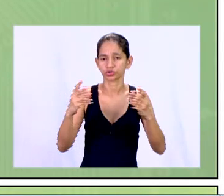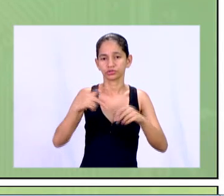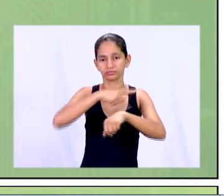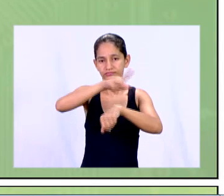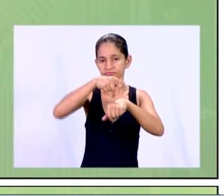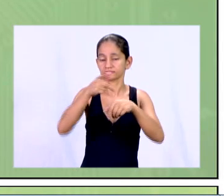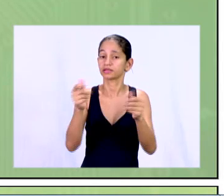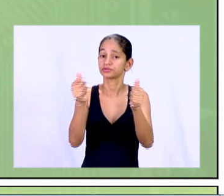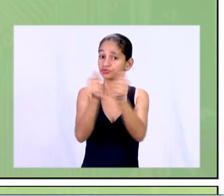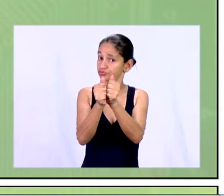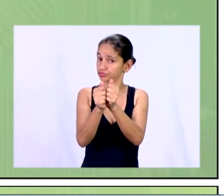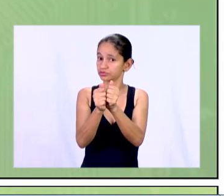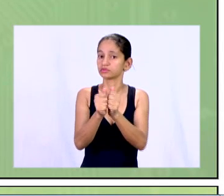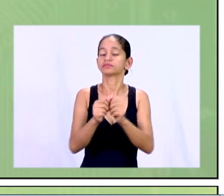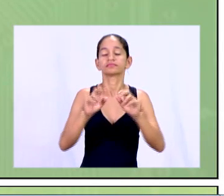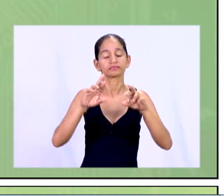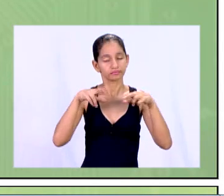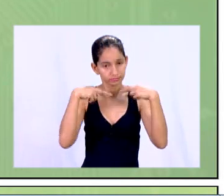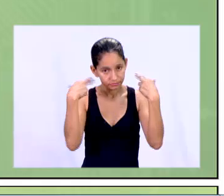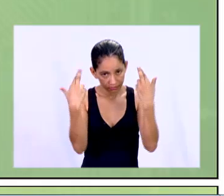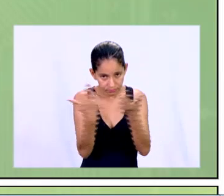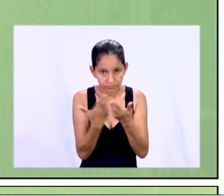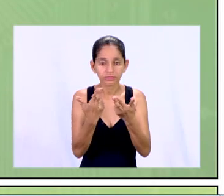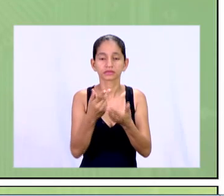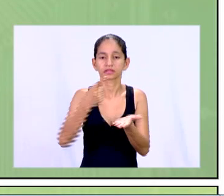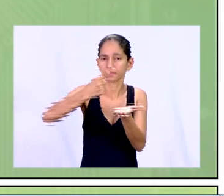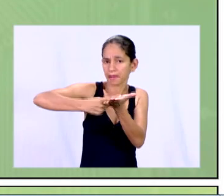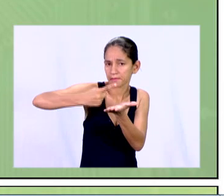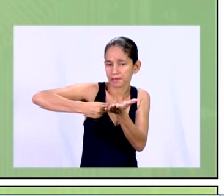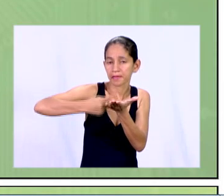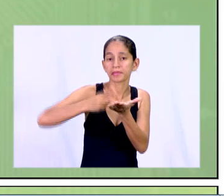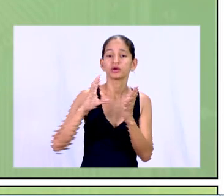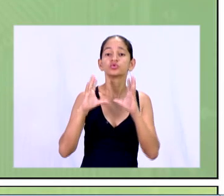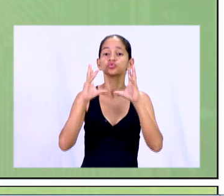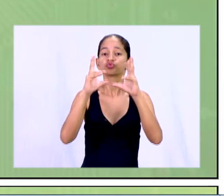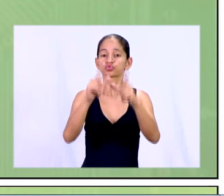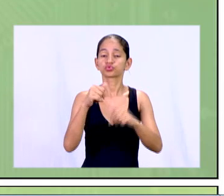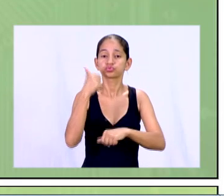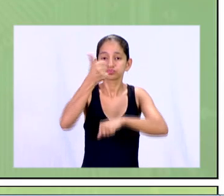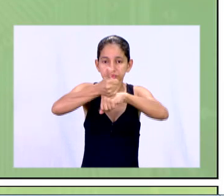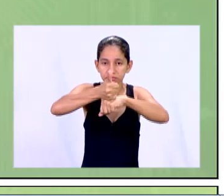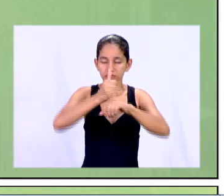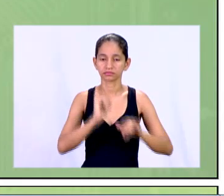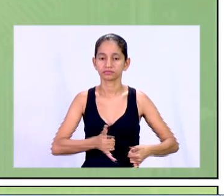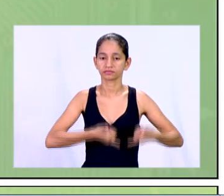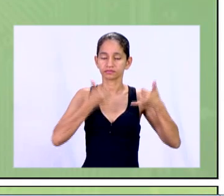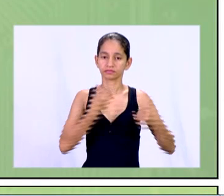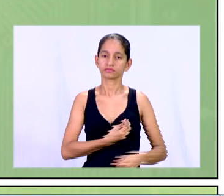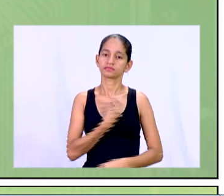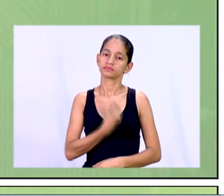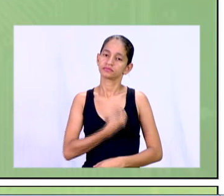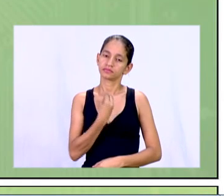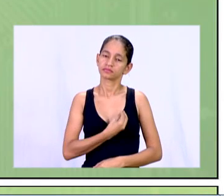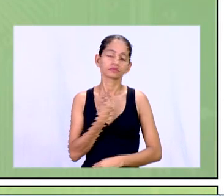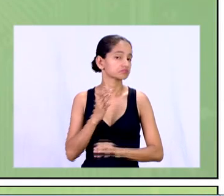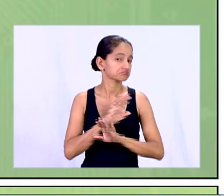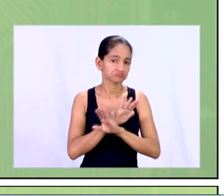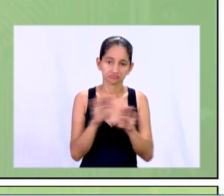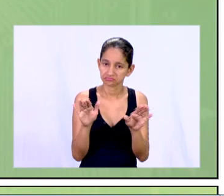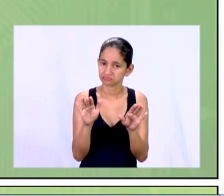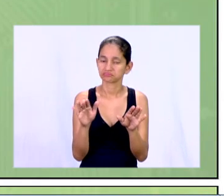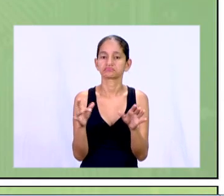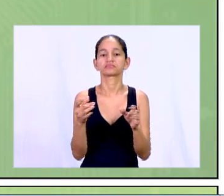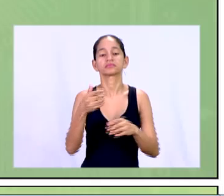Então, esses direitos humanos que estão definidos, o principal deles é a dignidade, a vida, né? Eles